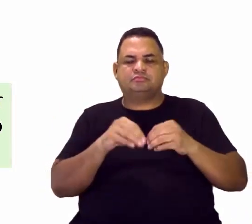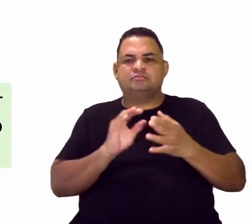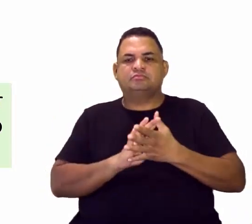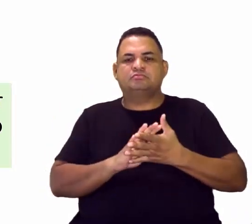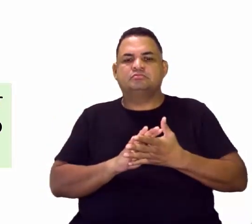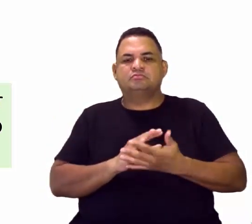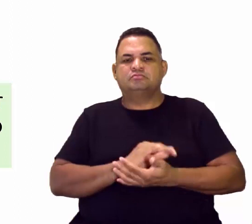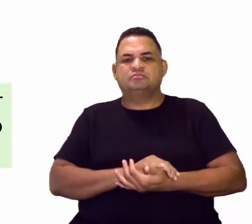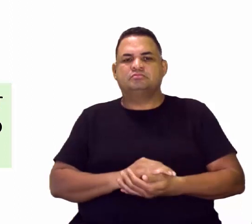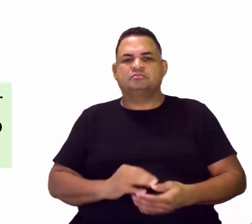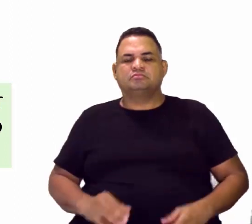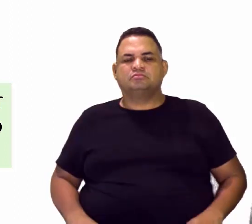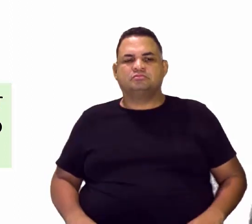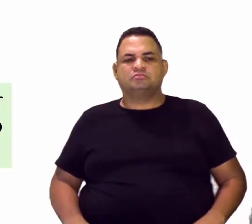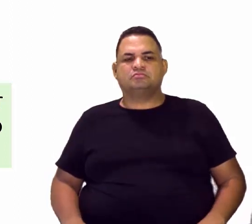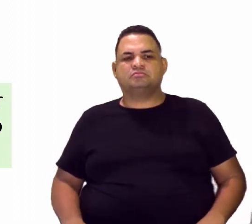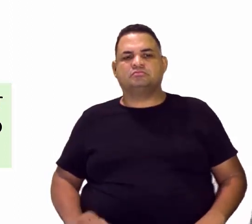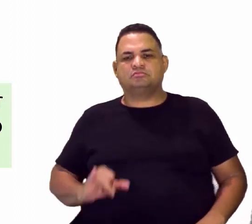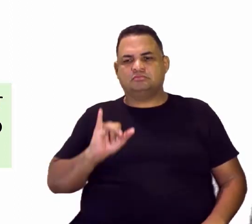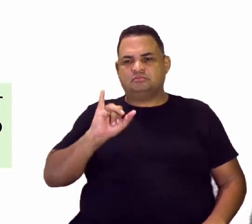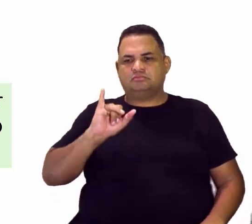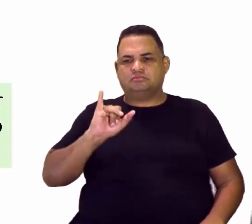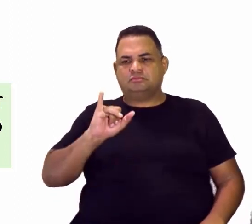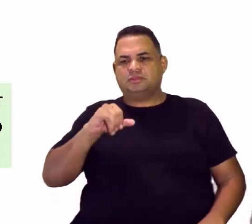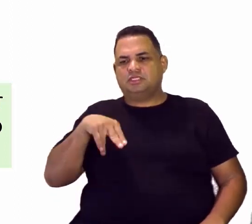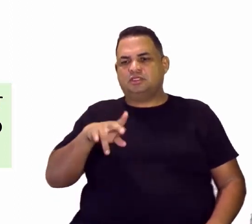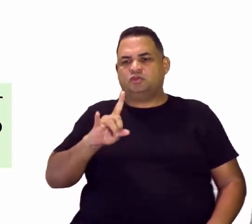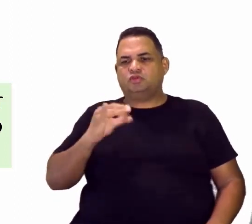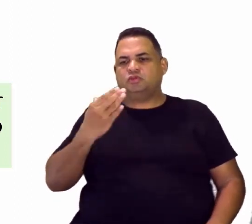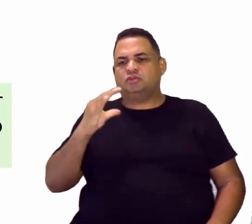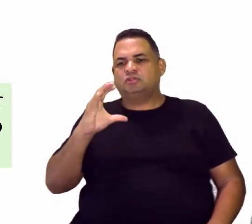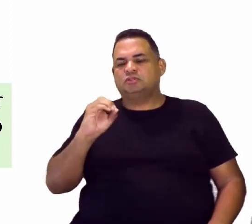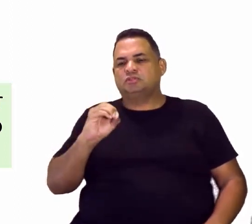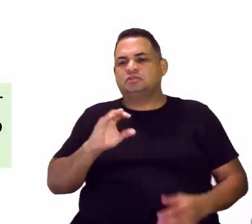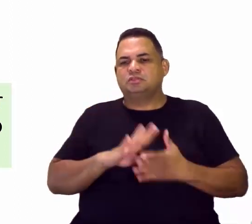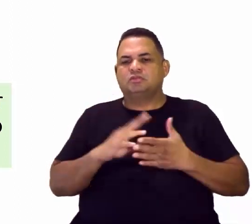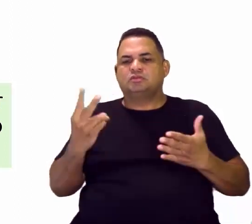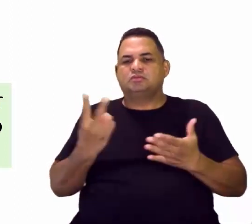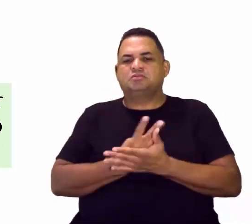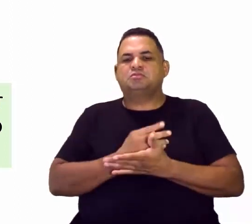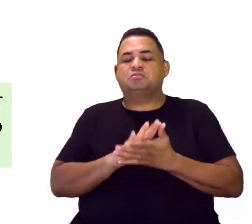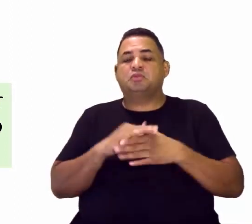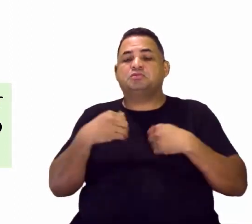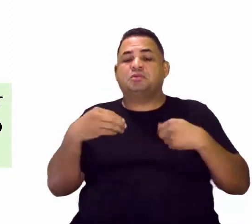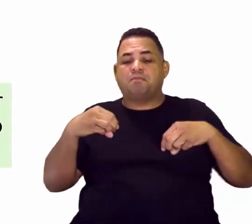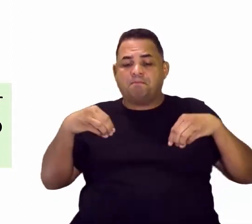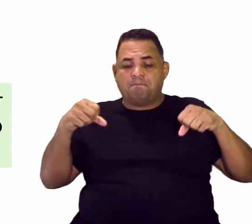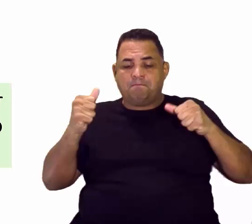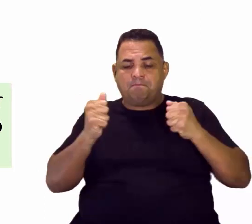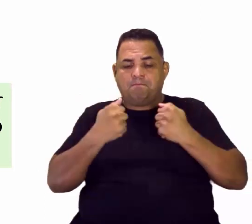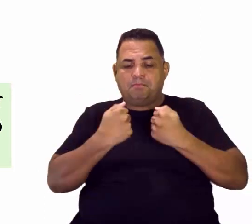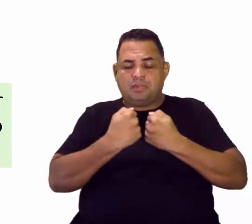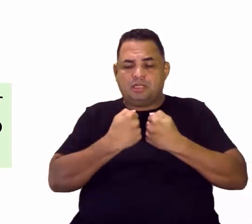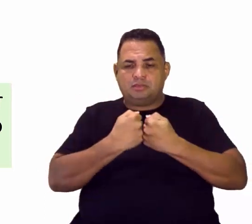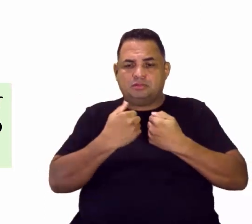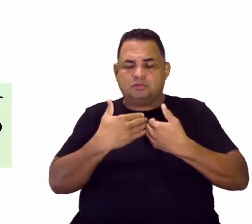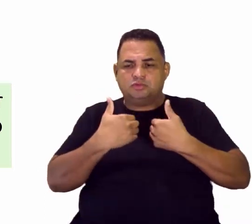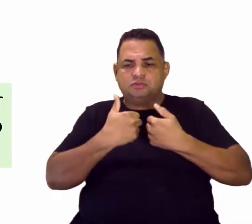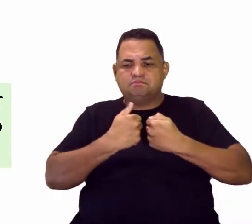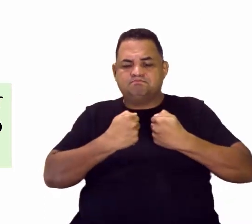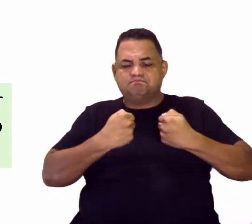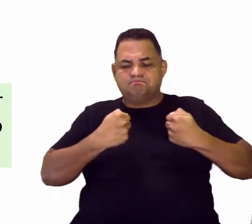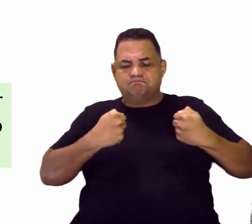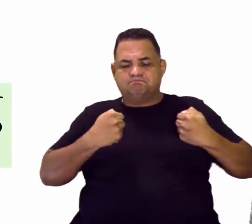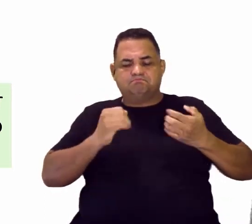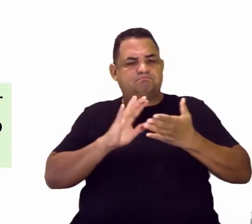por indução. Essa indução só acontece quando elas estão bem próximas da outra. À medida que eles se afastarem, essa